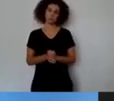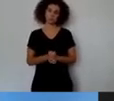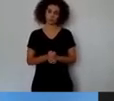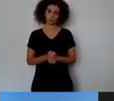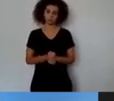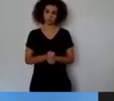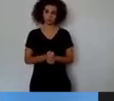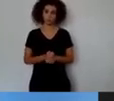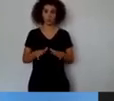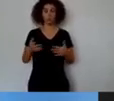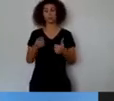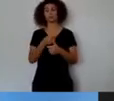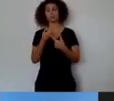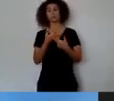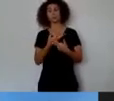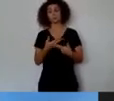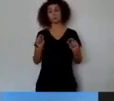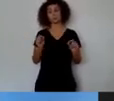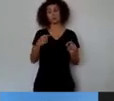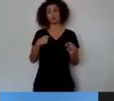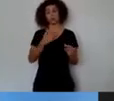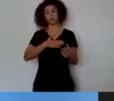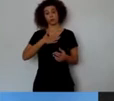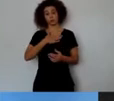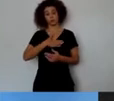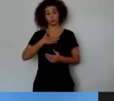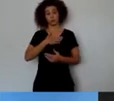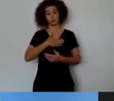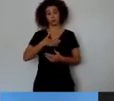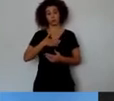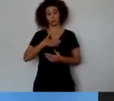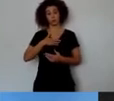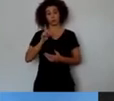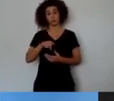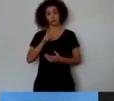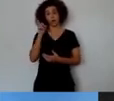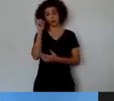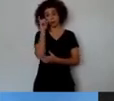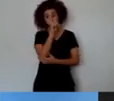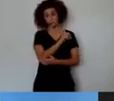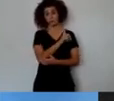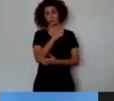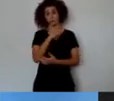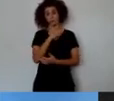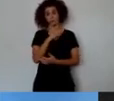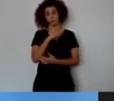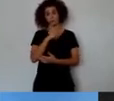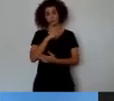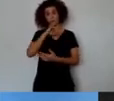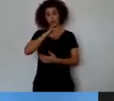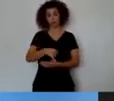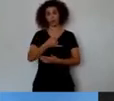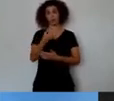acho que assim, de primeira, eu gostaria, né, de pontuar o quão rara é, né, essa oportunidade da